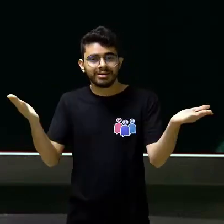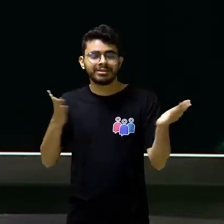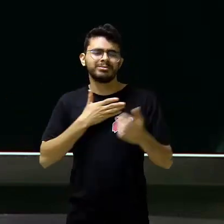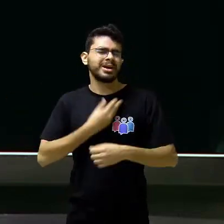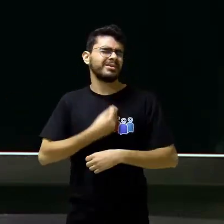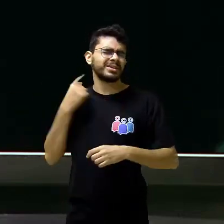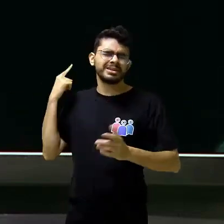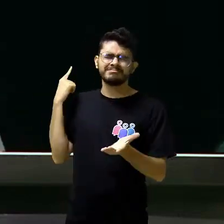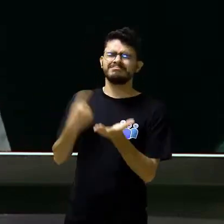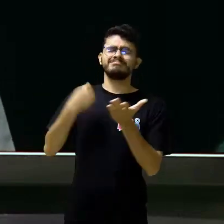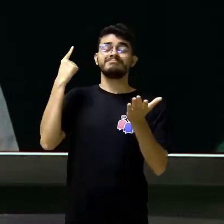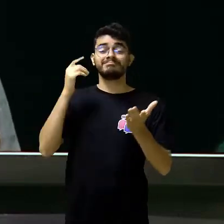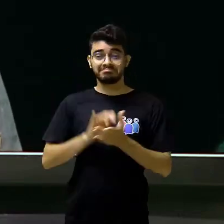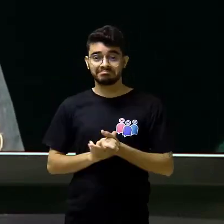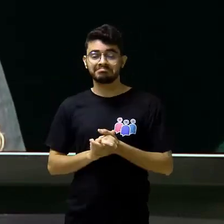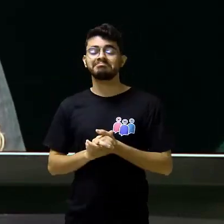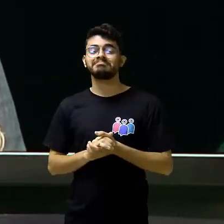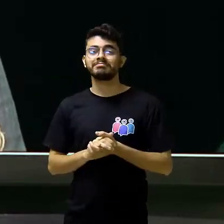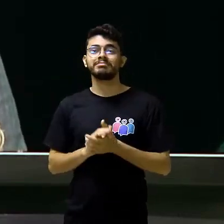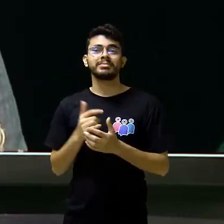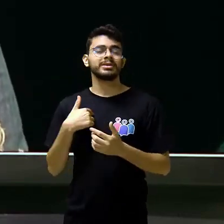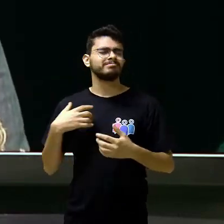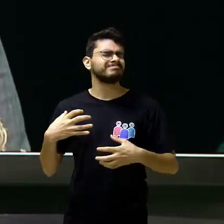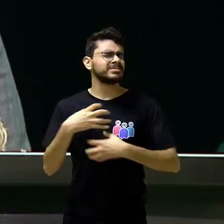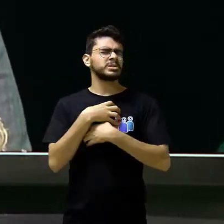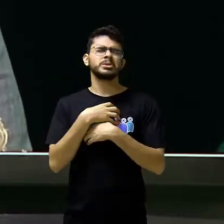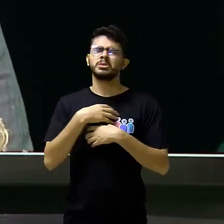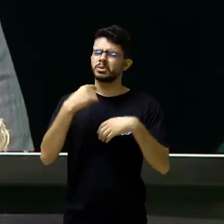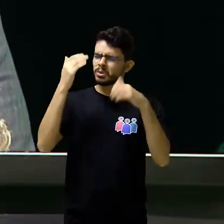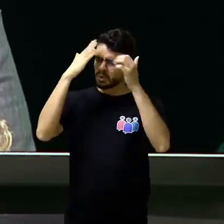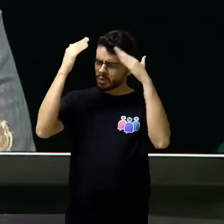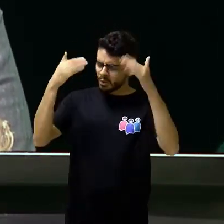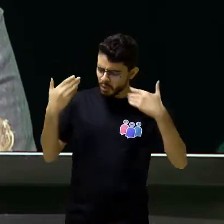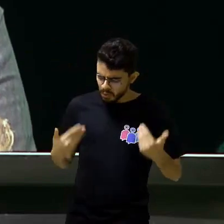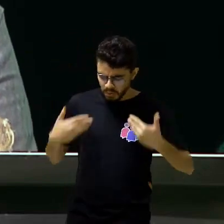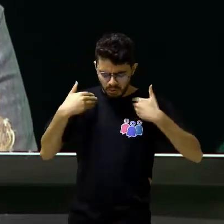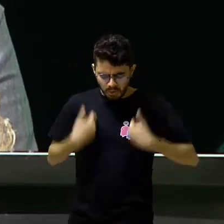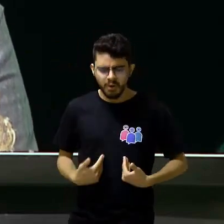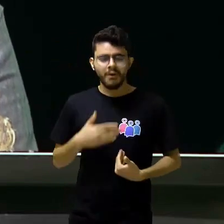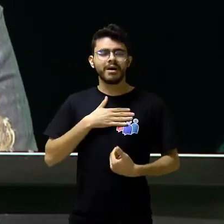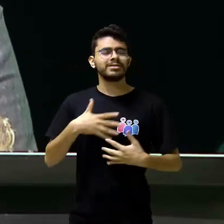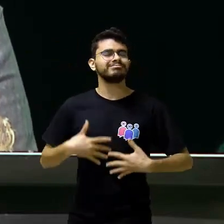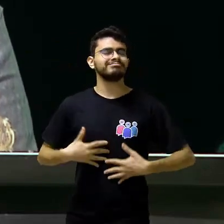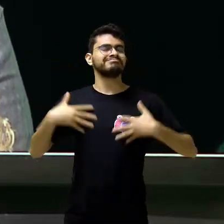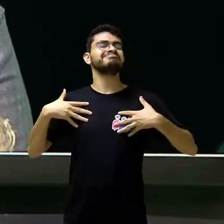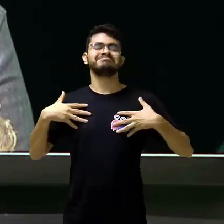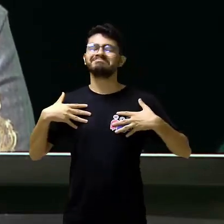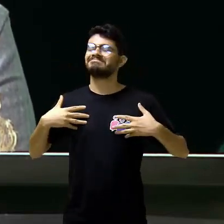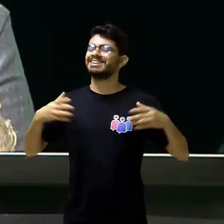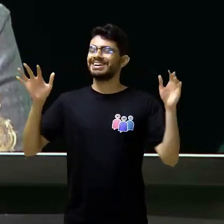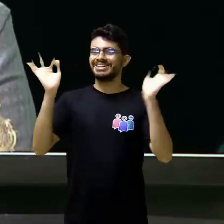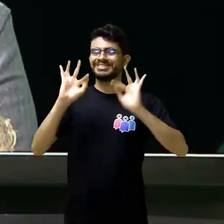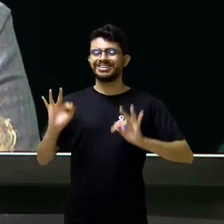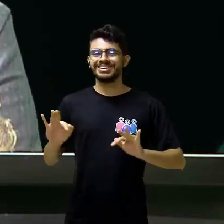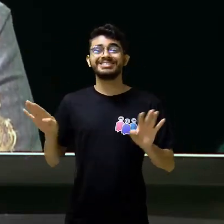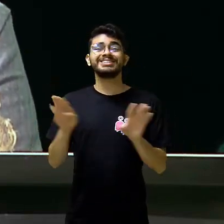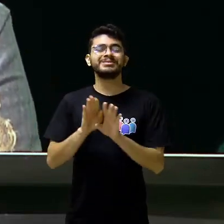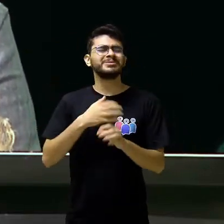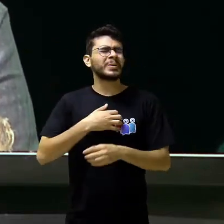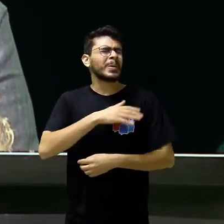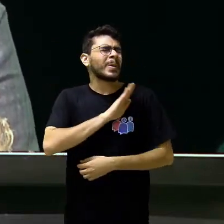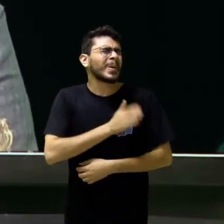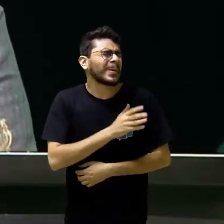vida. Me sinto honrada, feliz e com uma